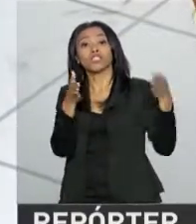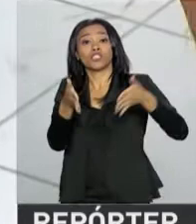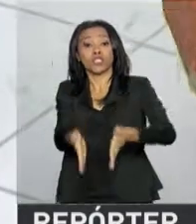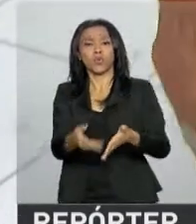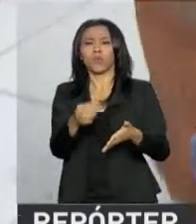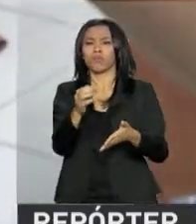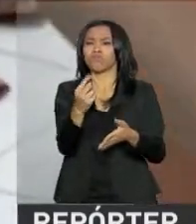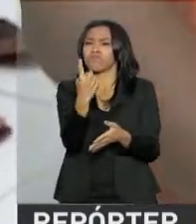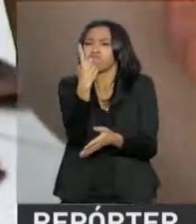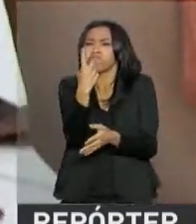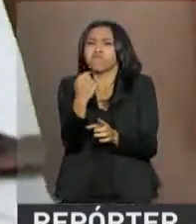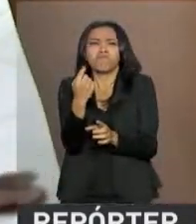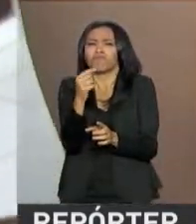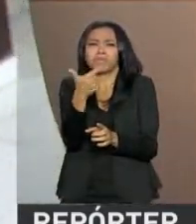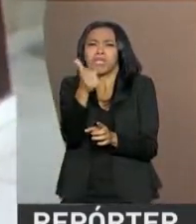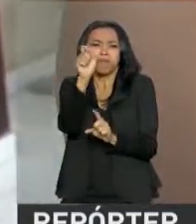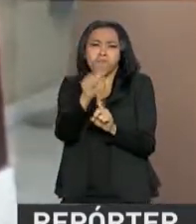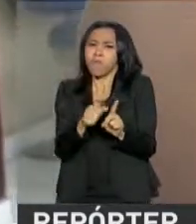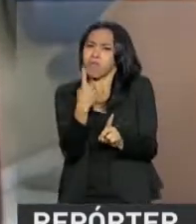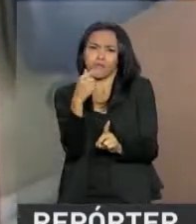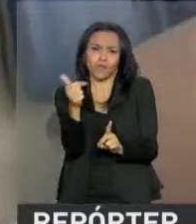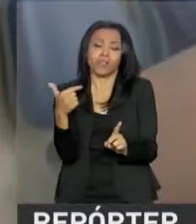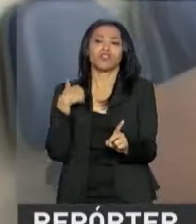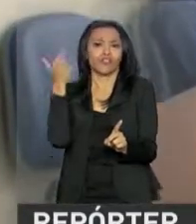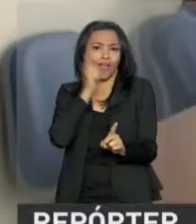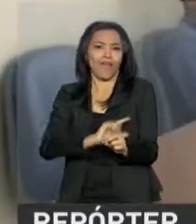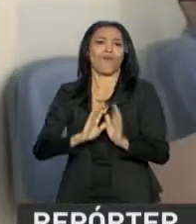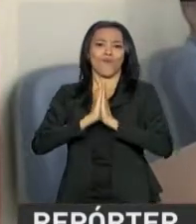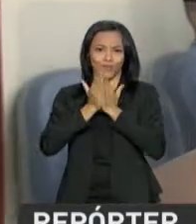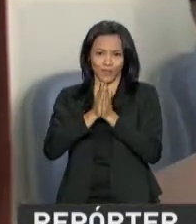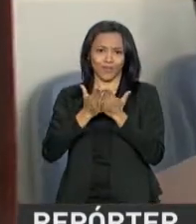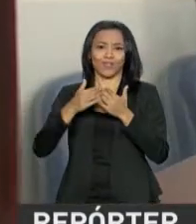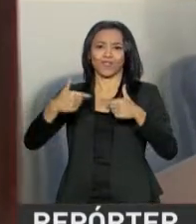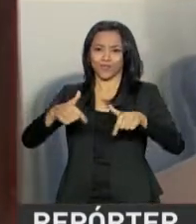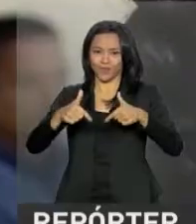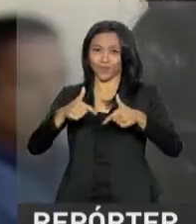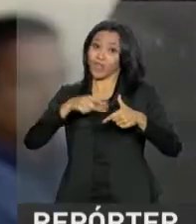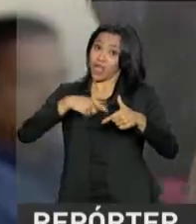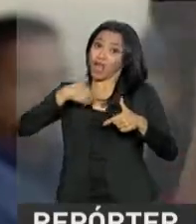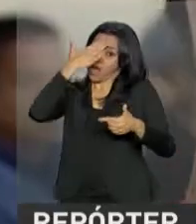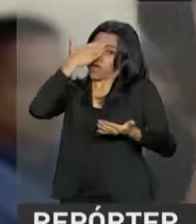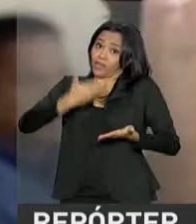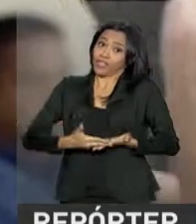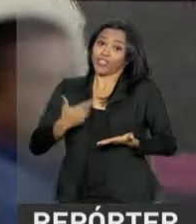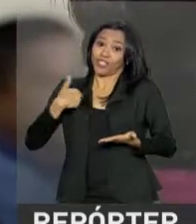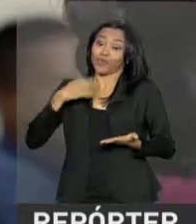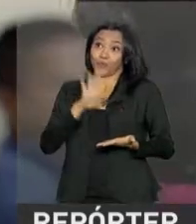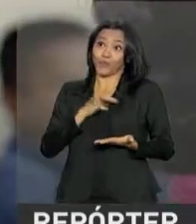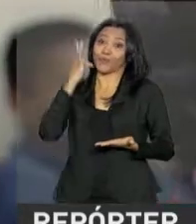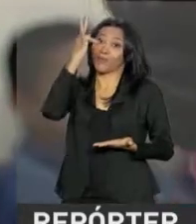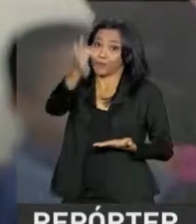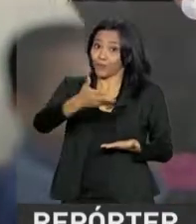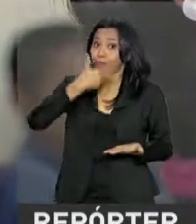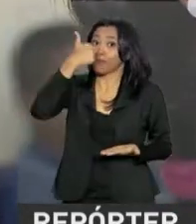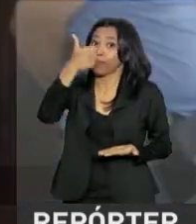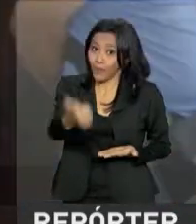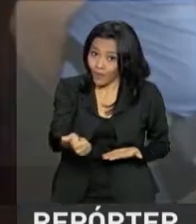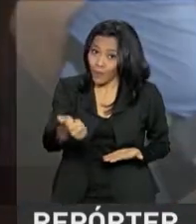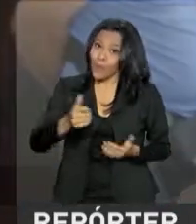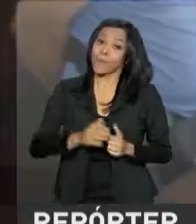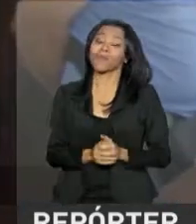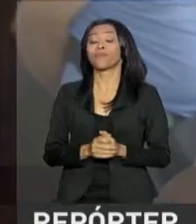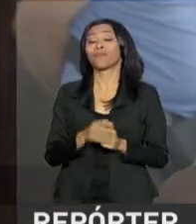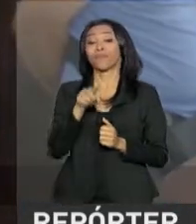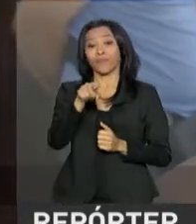menos de um mês e já está com o documento em mãos acredita que com a carteira de trabalho o futuro vai ser melhor